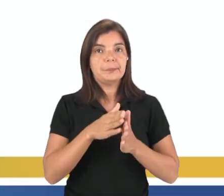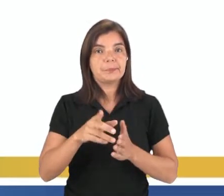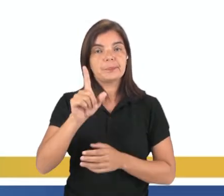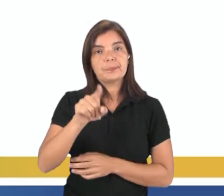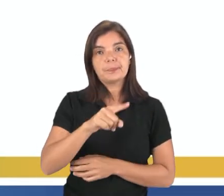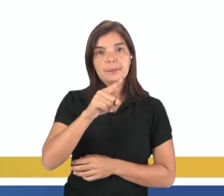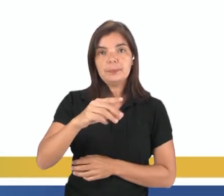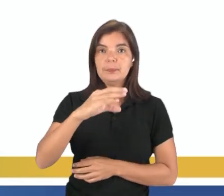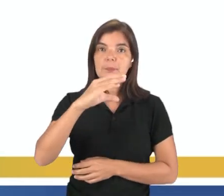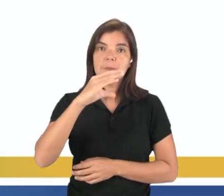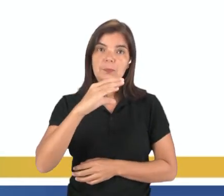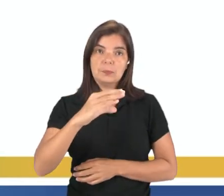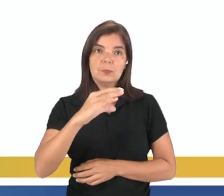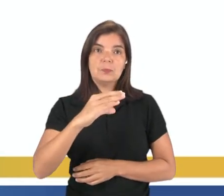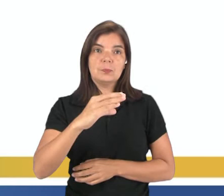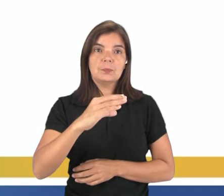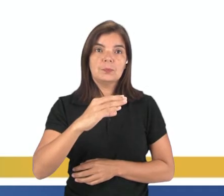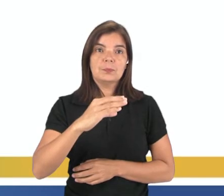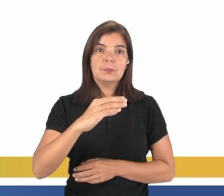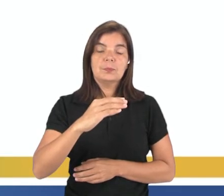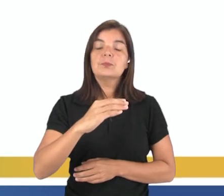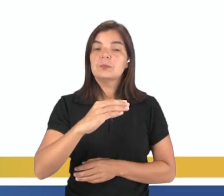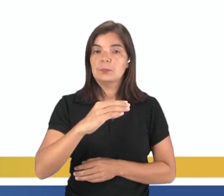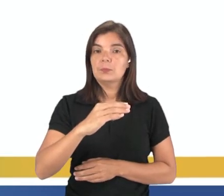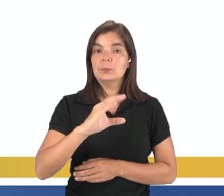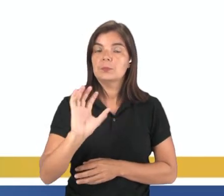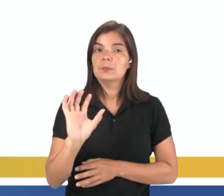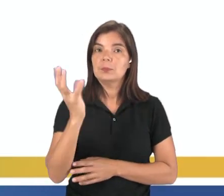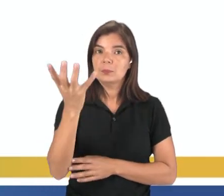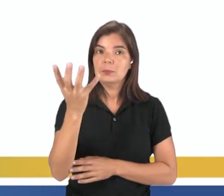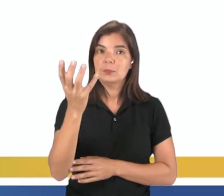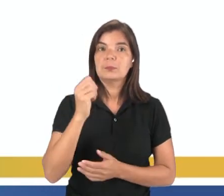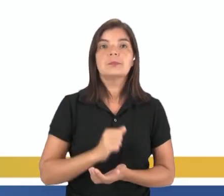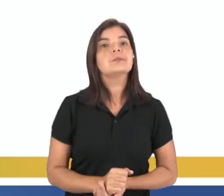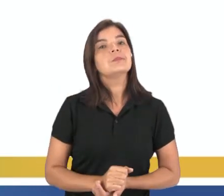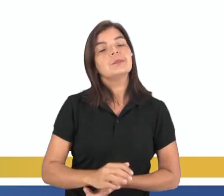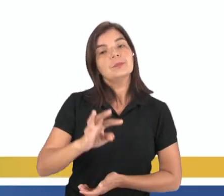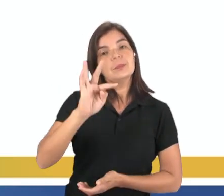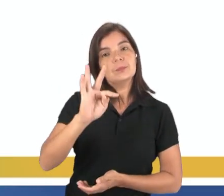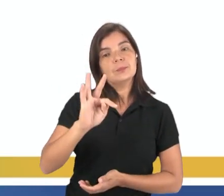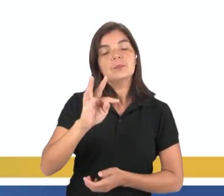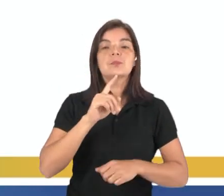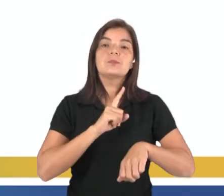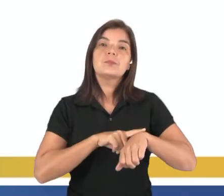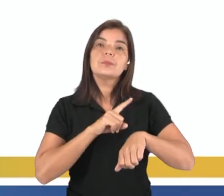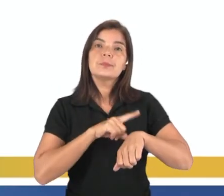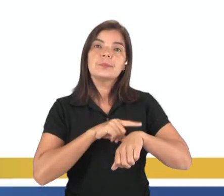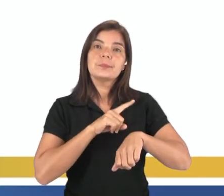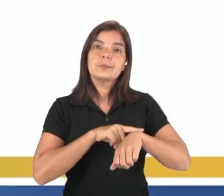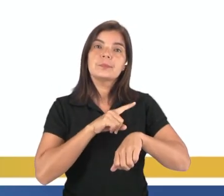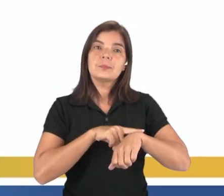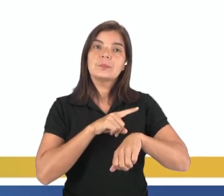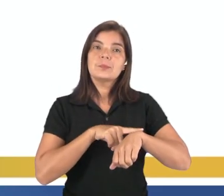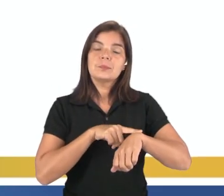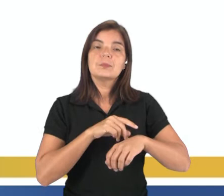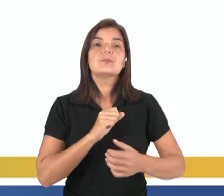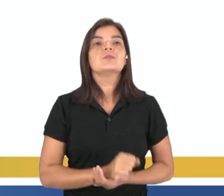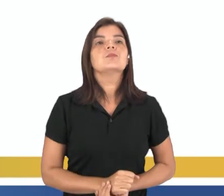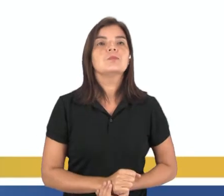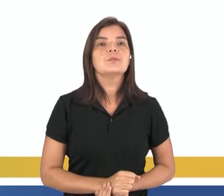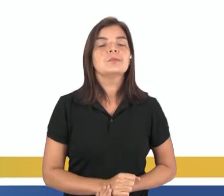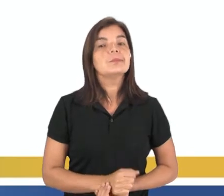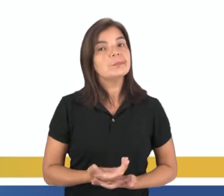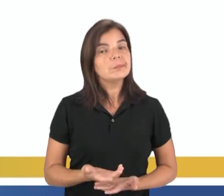afirmações a seguir e assinale-as com C, quando elas se referirem ao clima, e T, quando elas se referirem ao